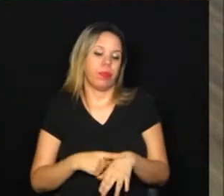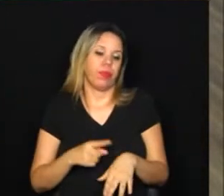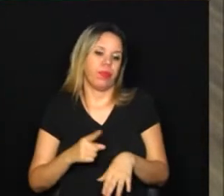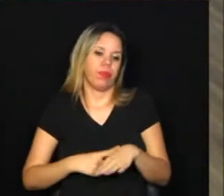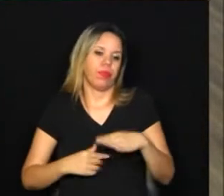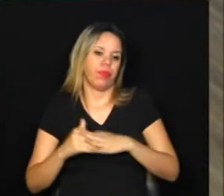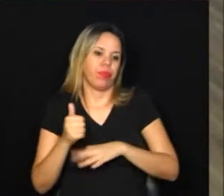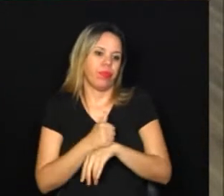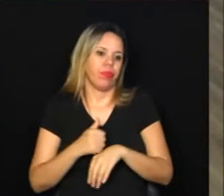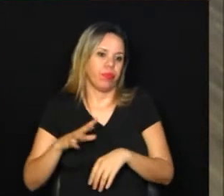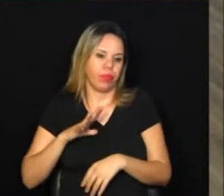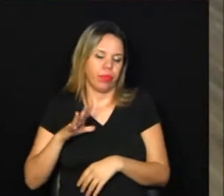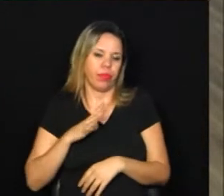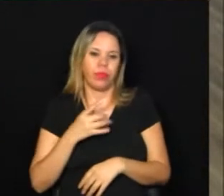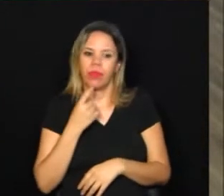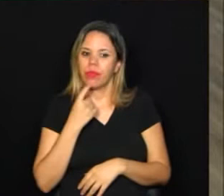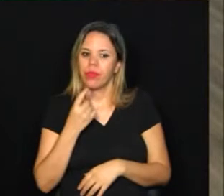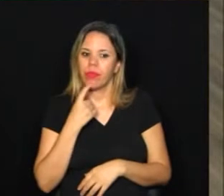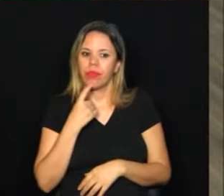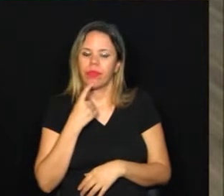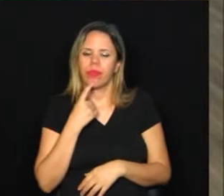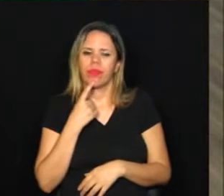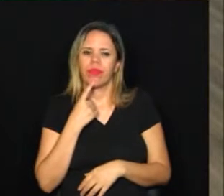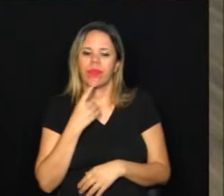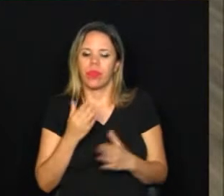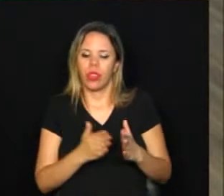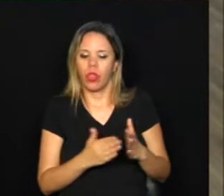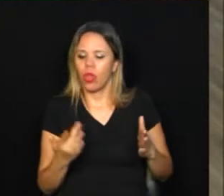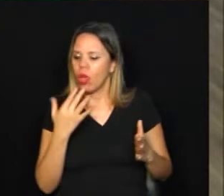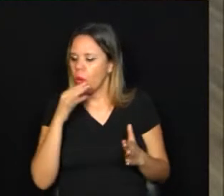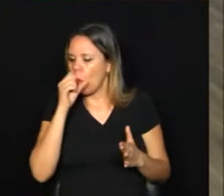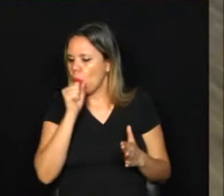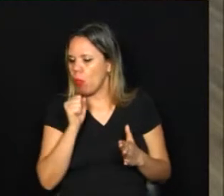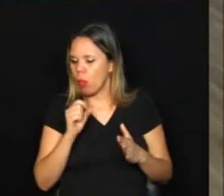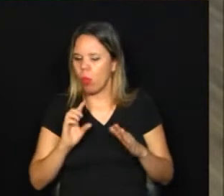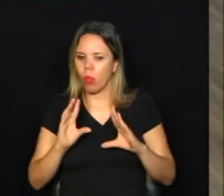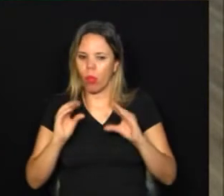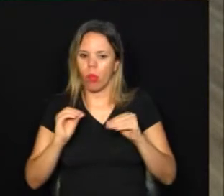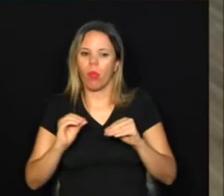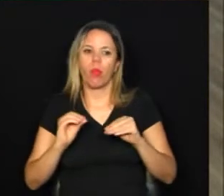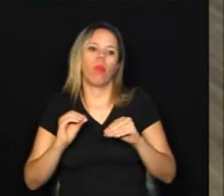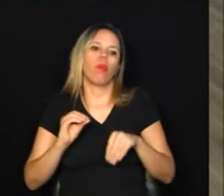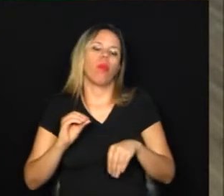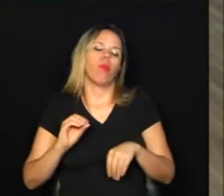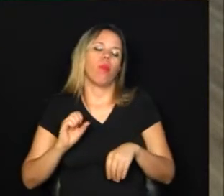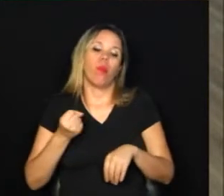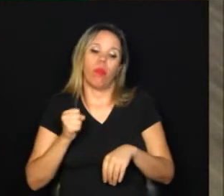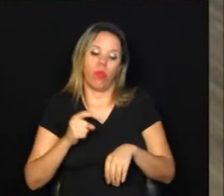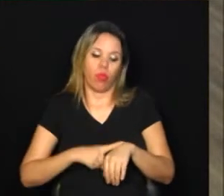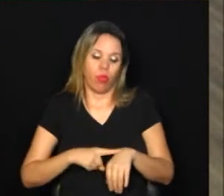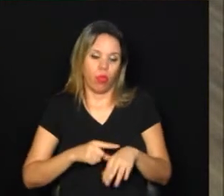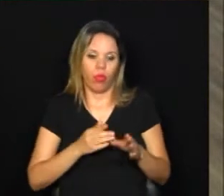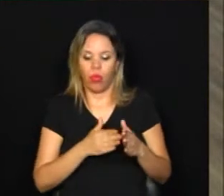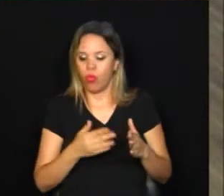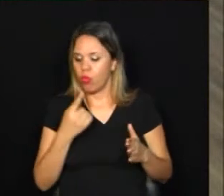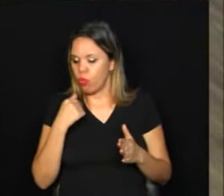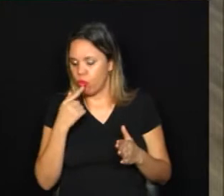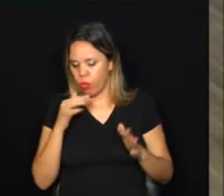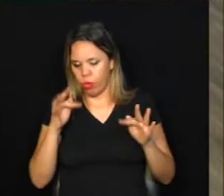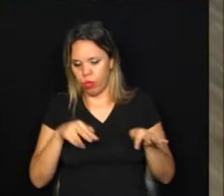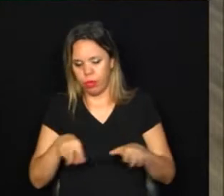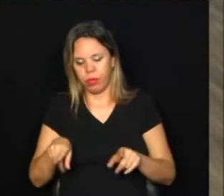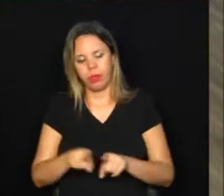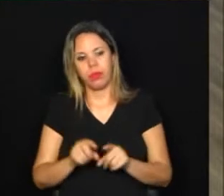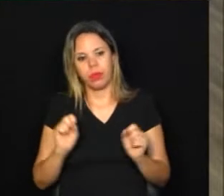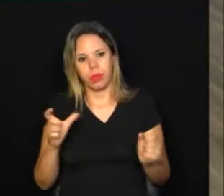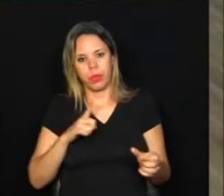cidade de Campinas na fase laranja, após as 8 horas da noite, fase vermelha. Fase vermelha também aos fins de semana, mas pode